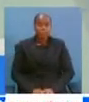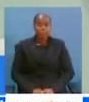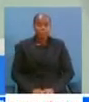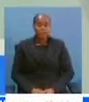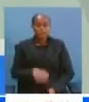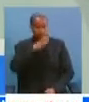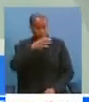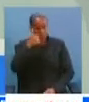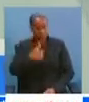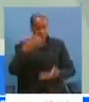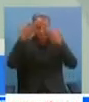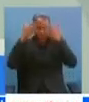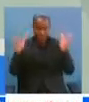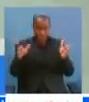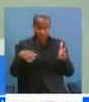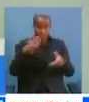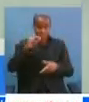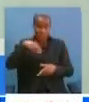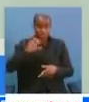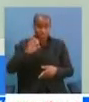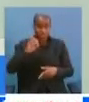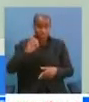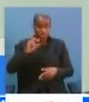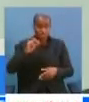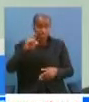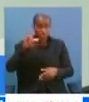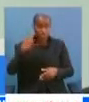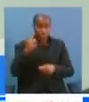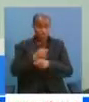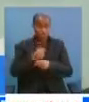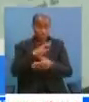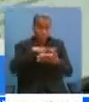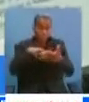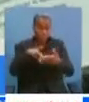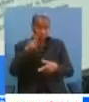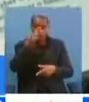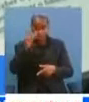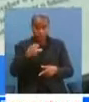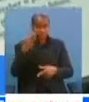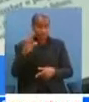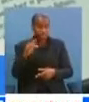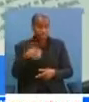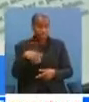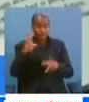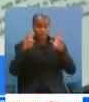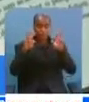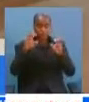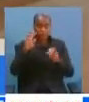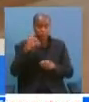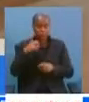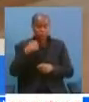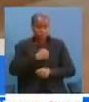O Elogio da Democracia é uma analogia a uma obra literária de um filósofo francês intitulado Ódio à